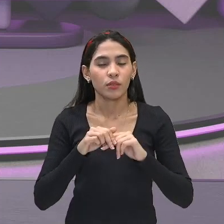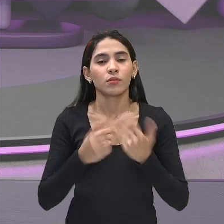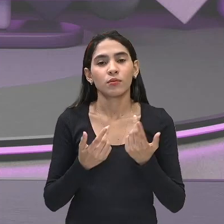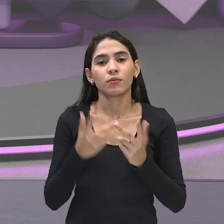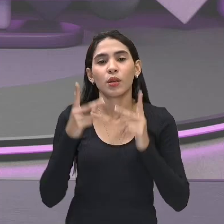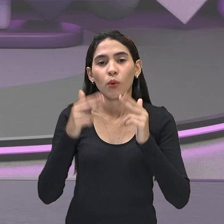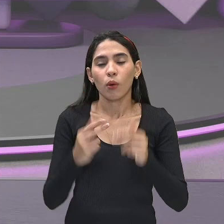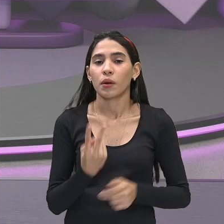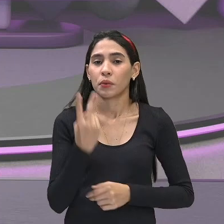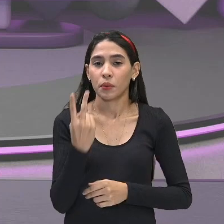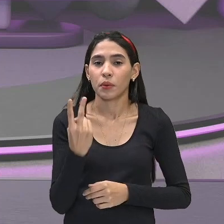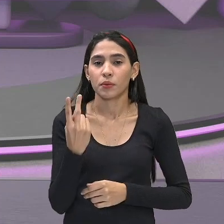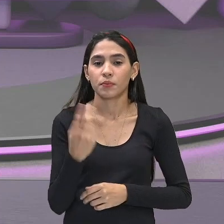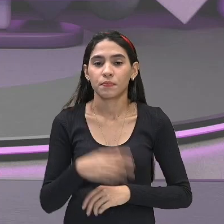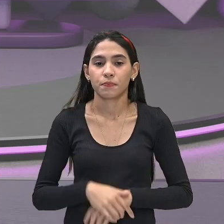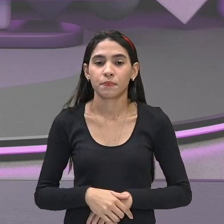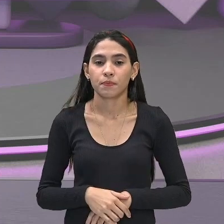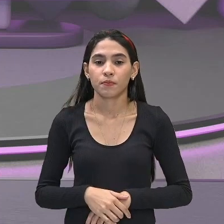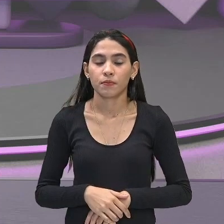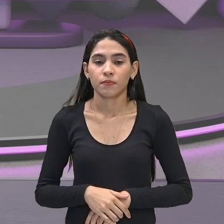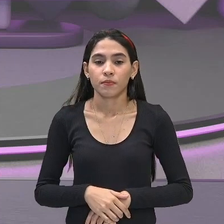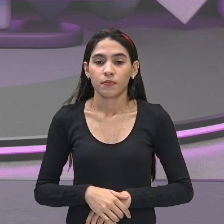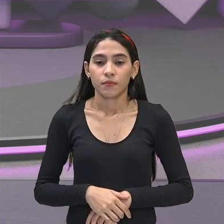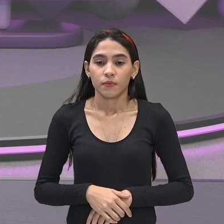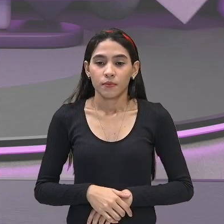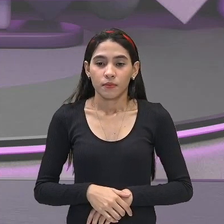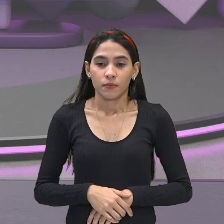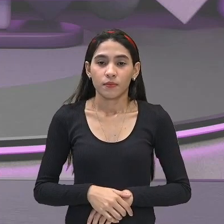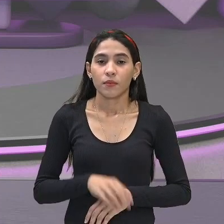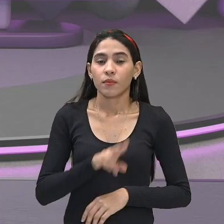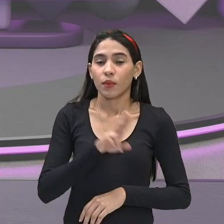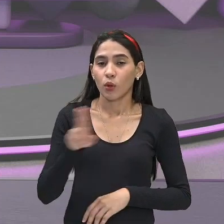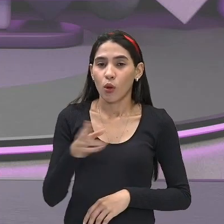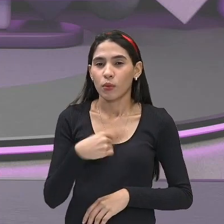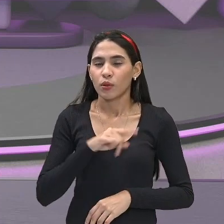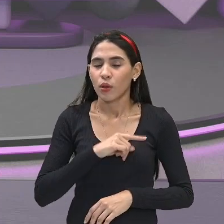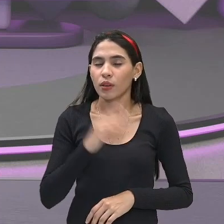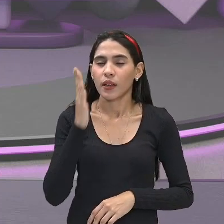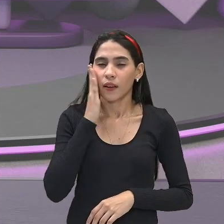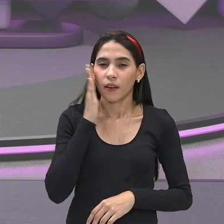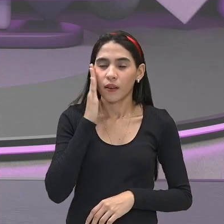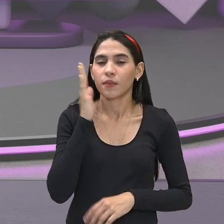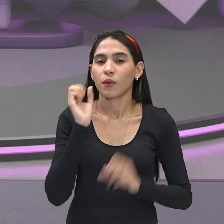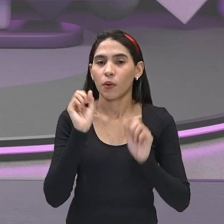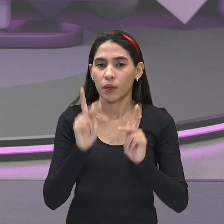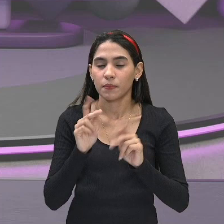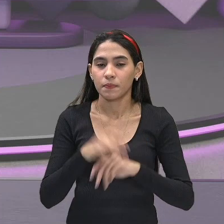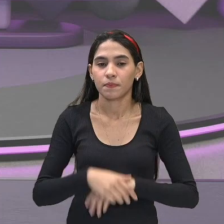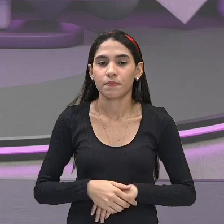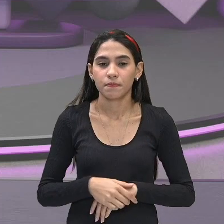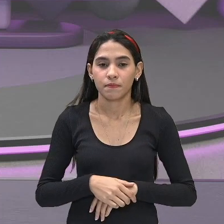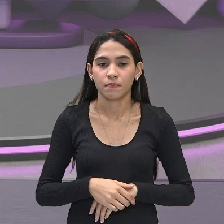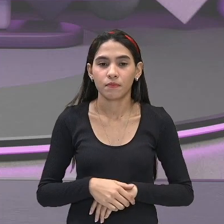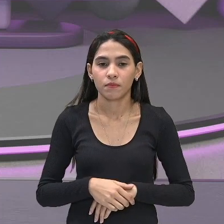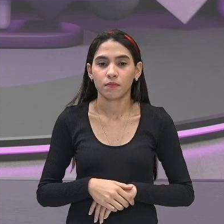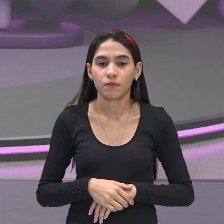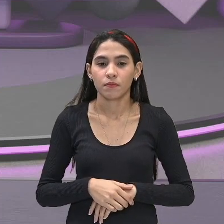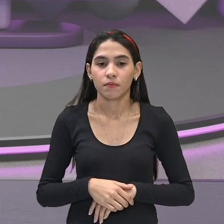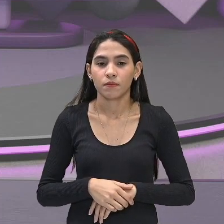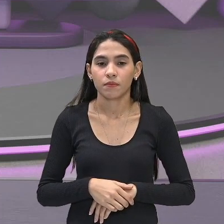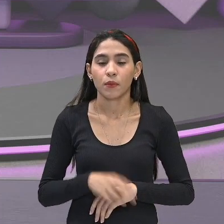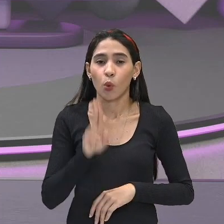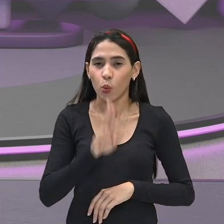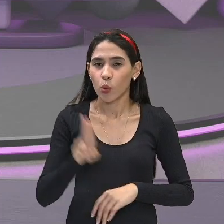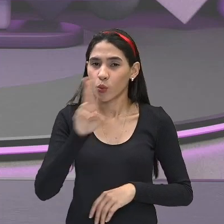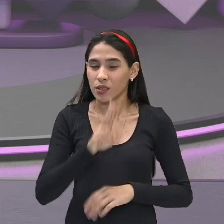gente vai mais para frente entender como se chama essa diferença, tá? Que a gente vai usá-la